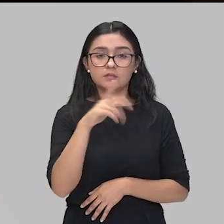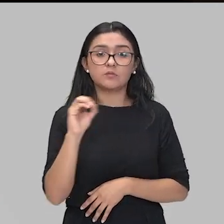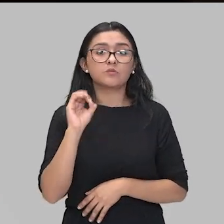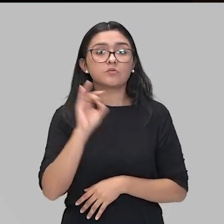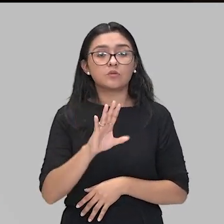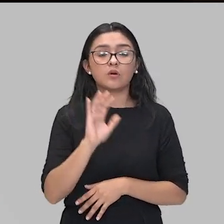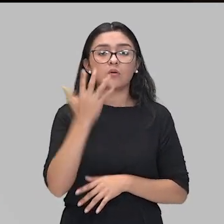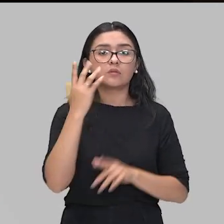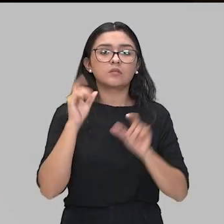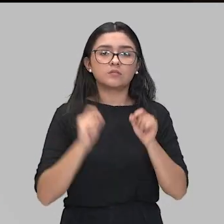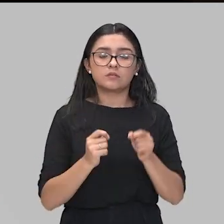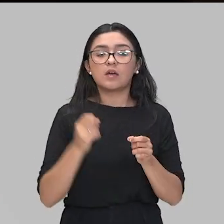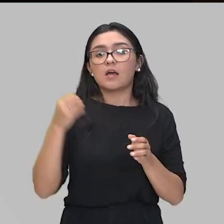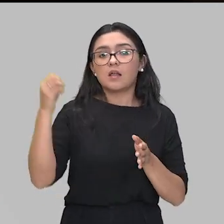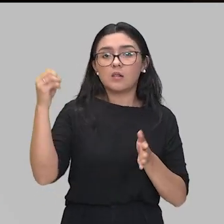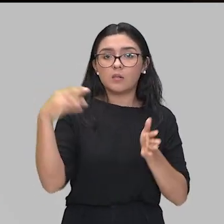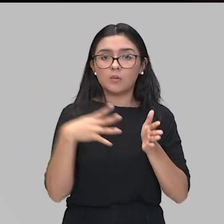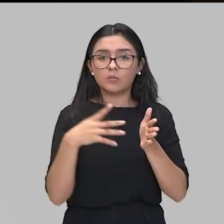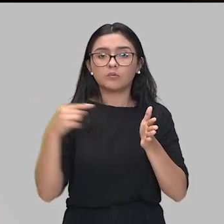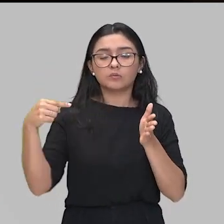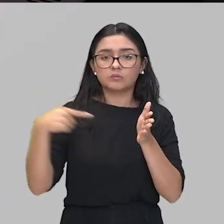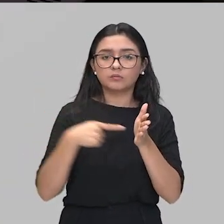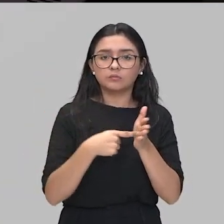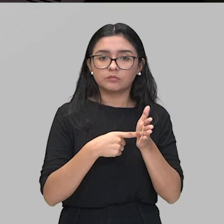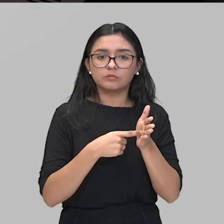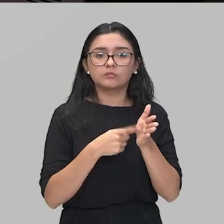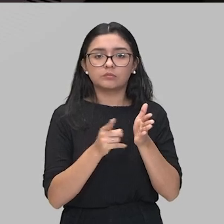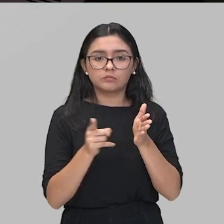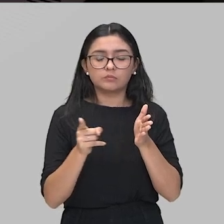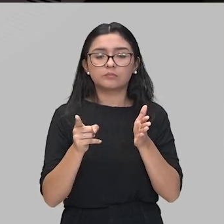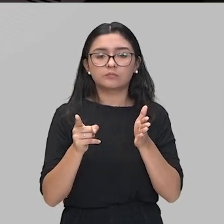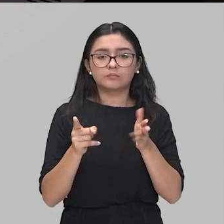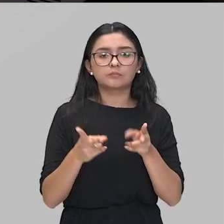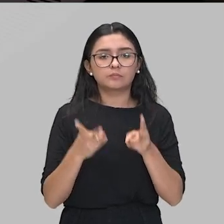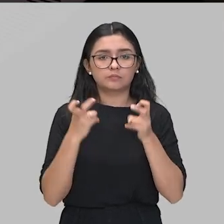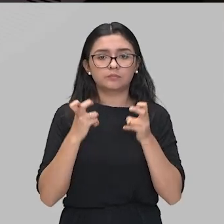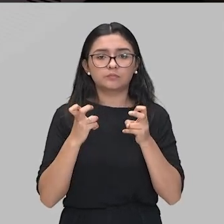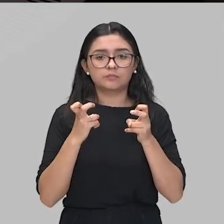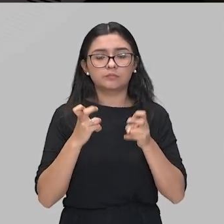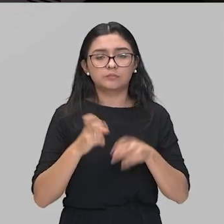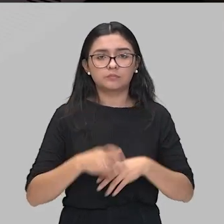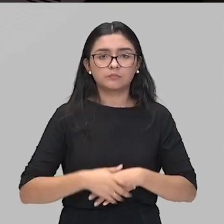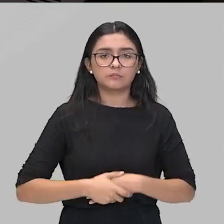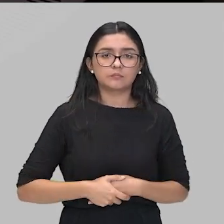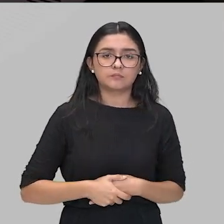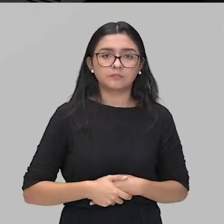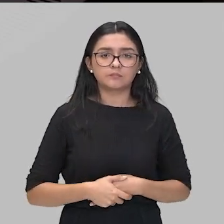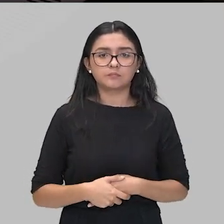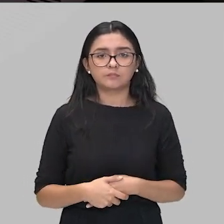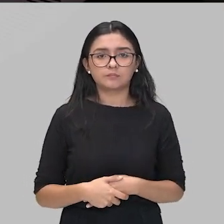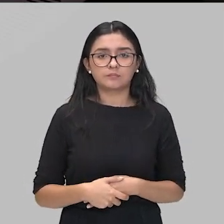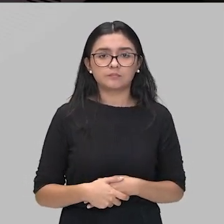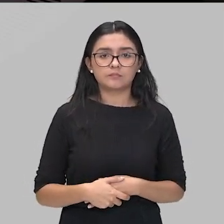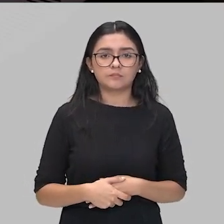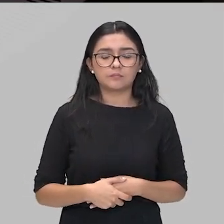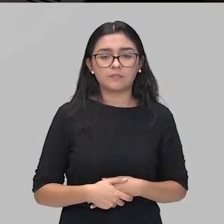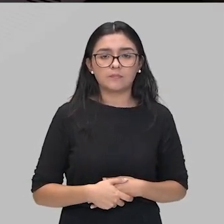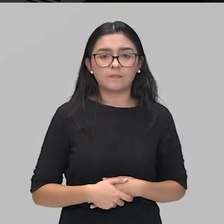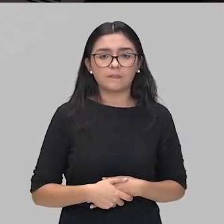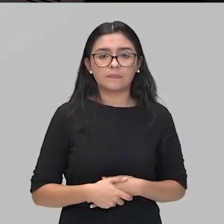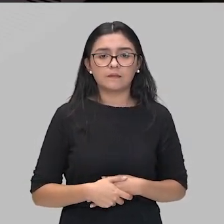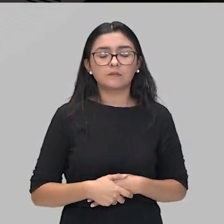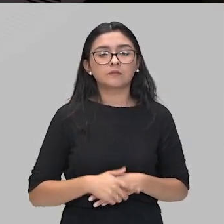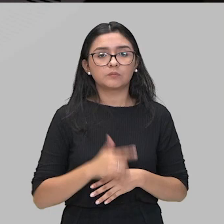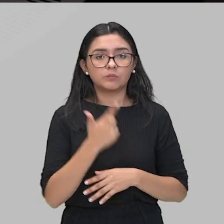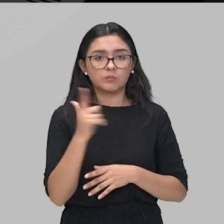acontece quando a luz sai do meio de maior índice de refração para o de menor índice de refração. No outro